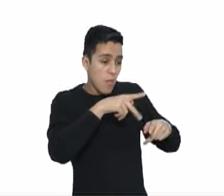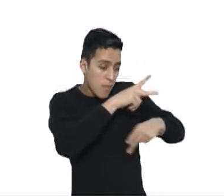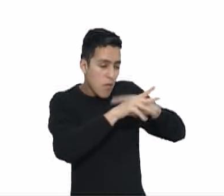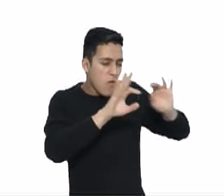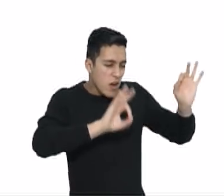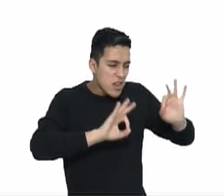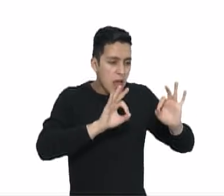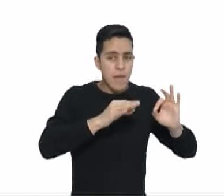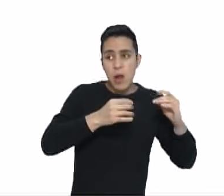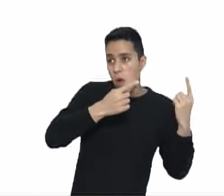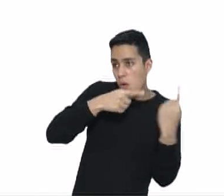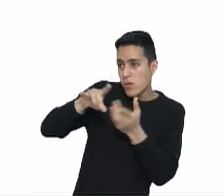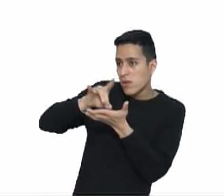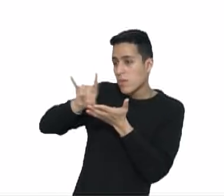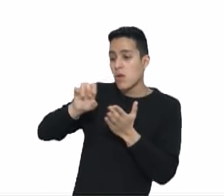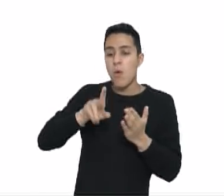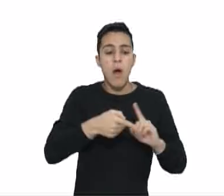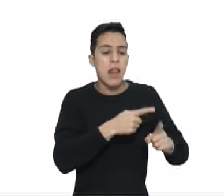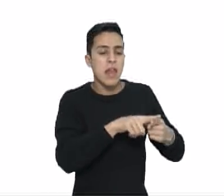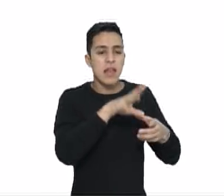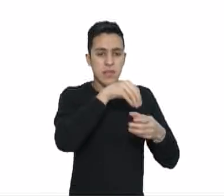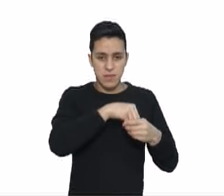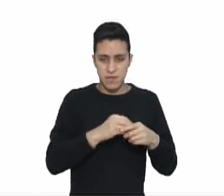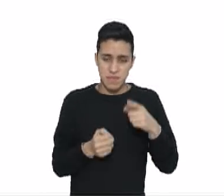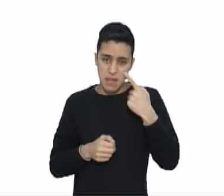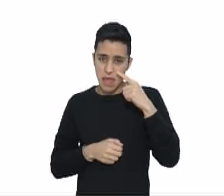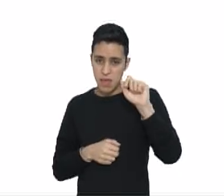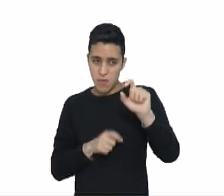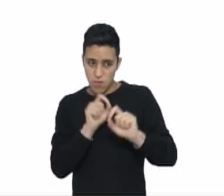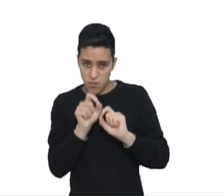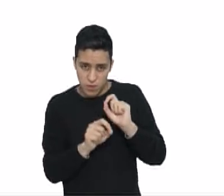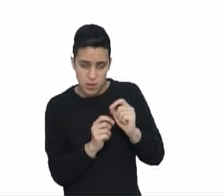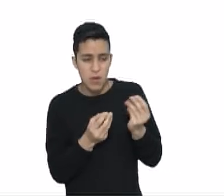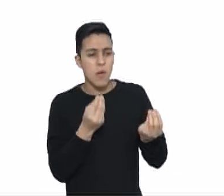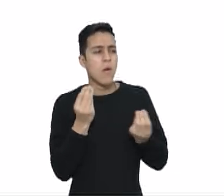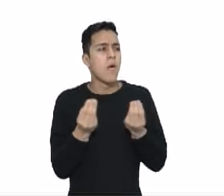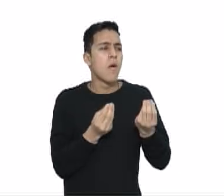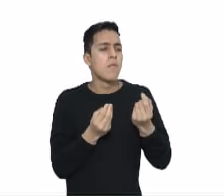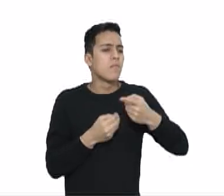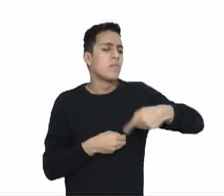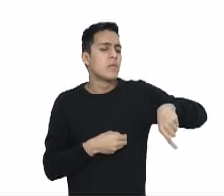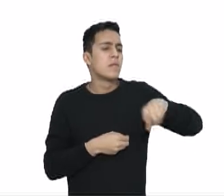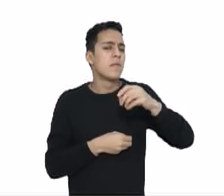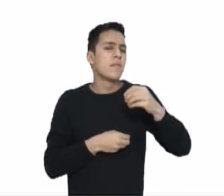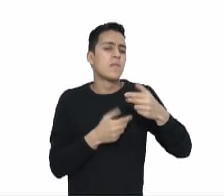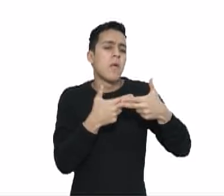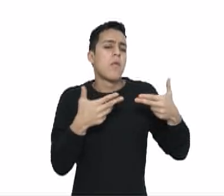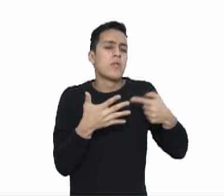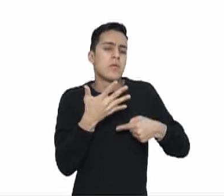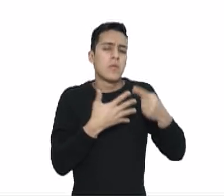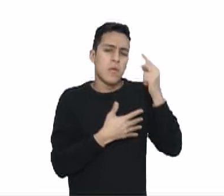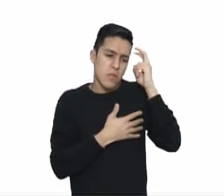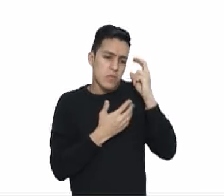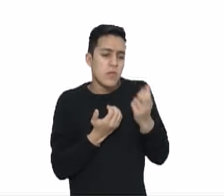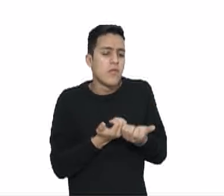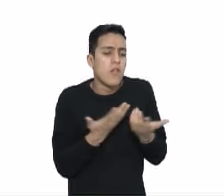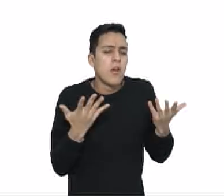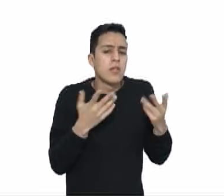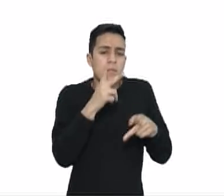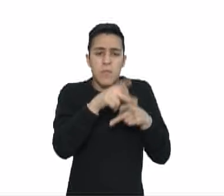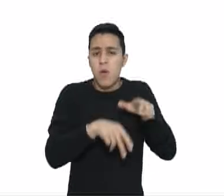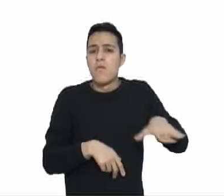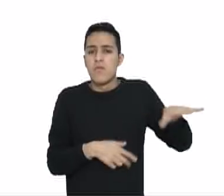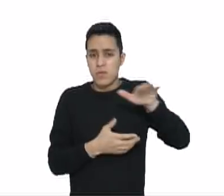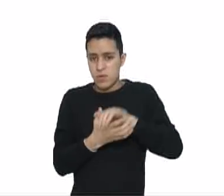angariar aliados externos. Você vai responder: A. Como é conhecido o mercado de bens culturais voltado para as massas? E